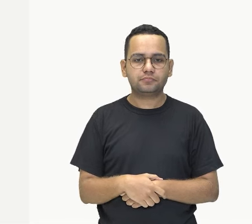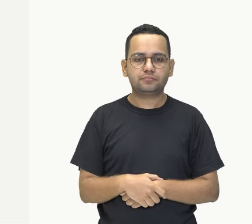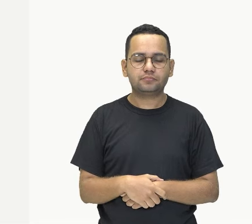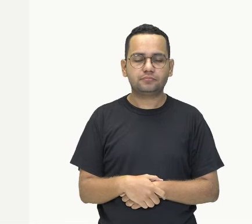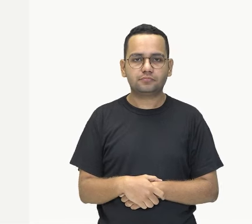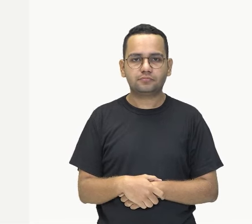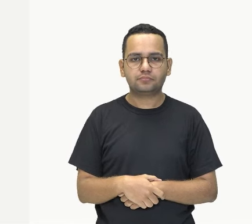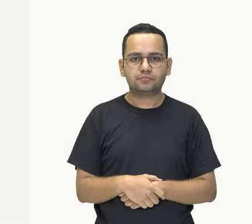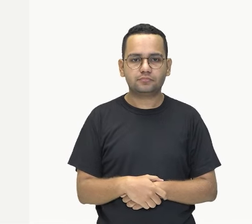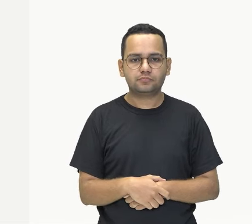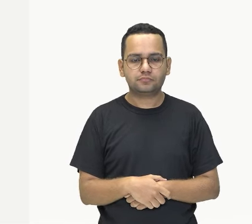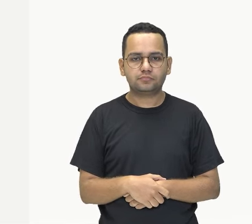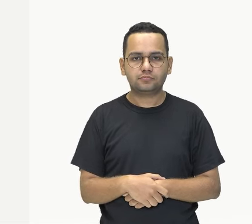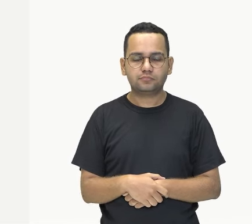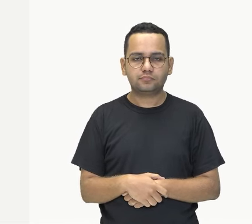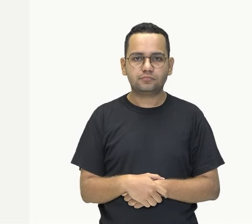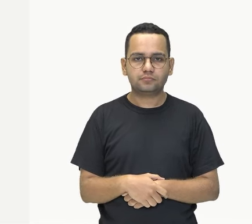aparecendo.